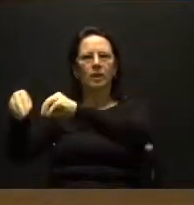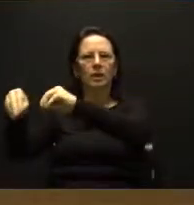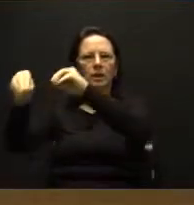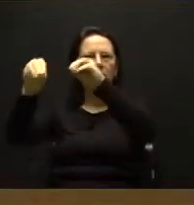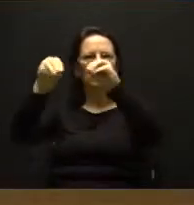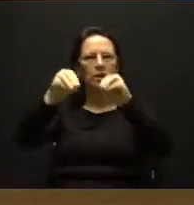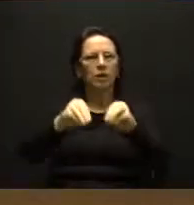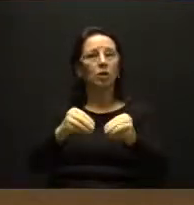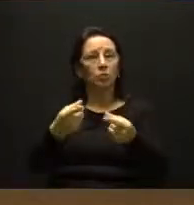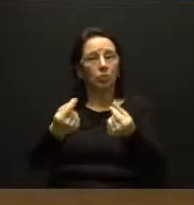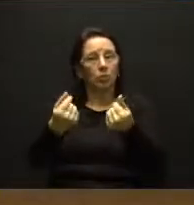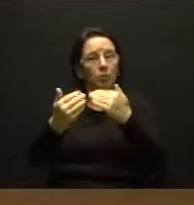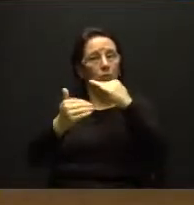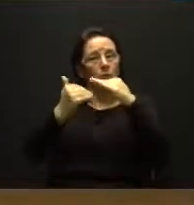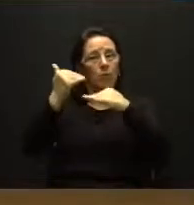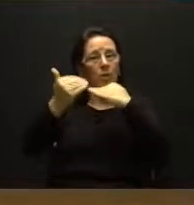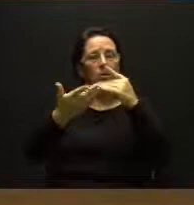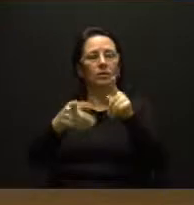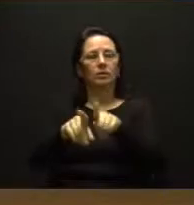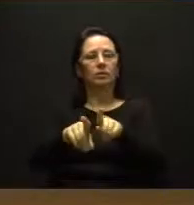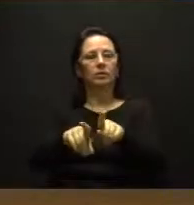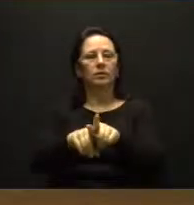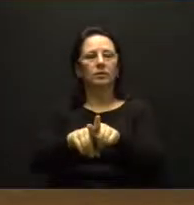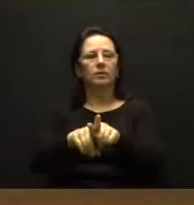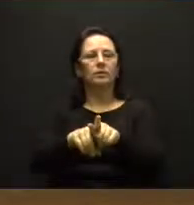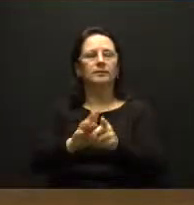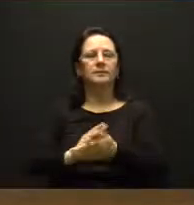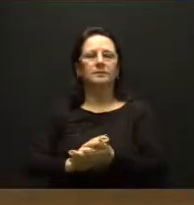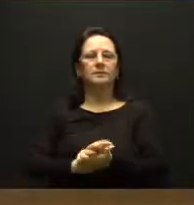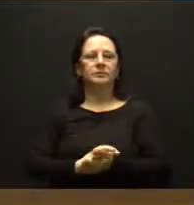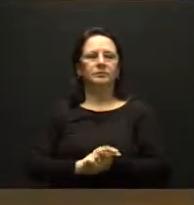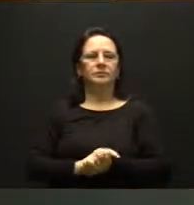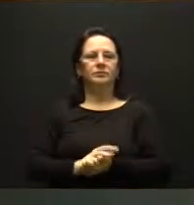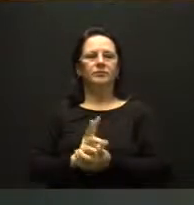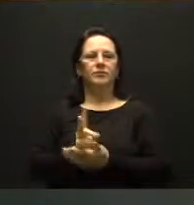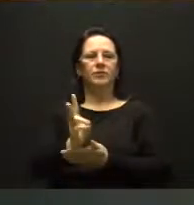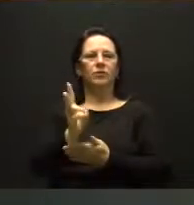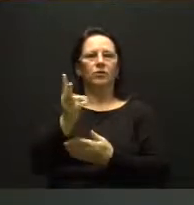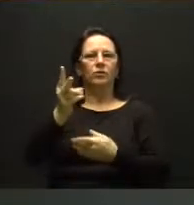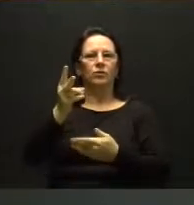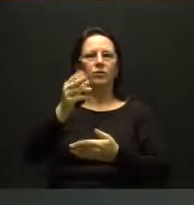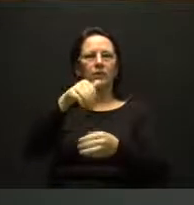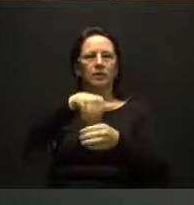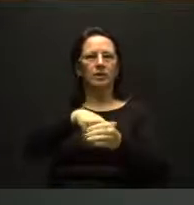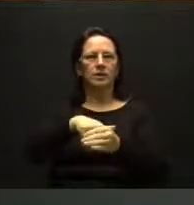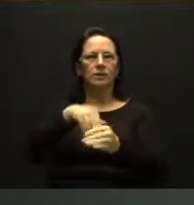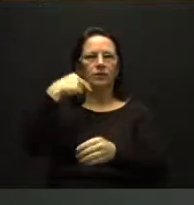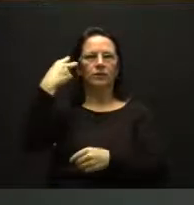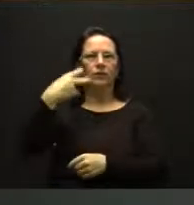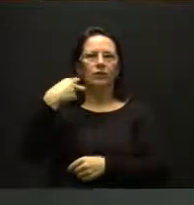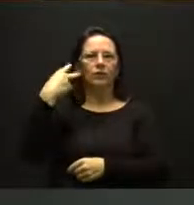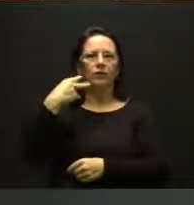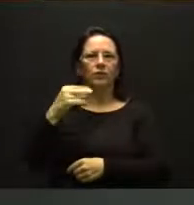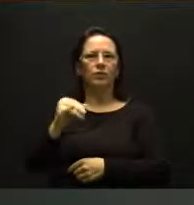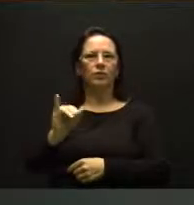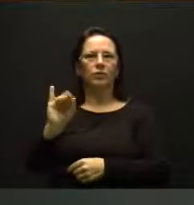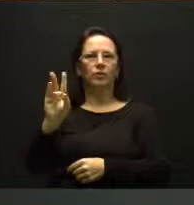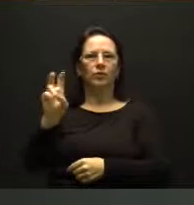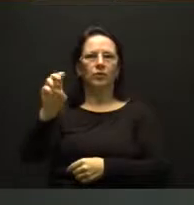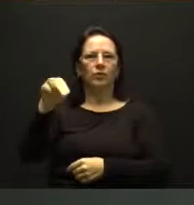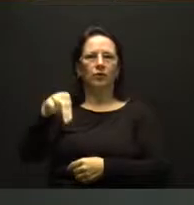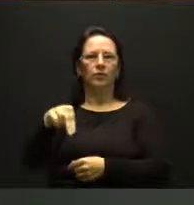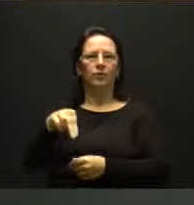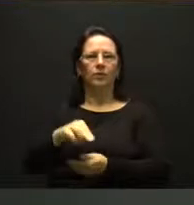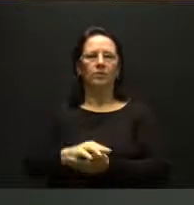do alto custo volto a falar se o presidente continua em votação com a palavra do ivan após ver o